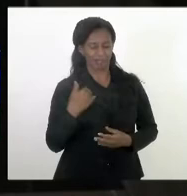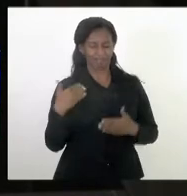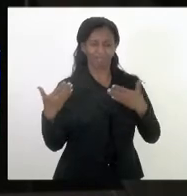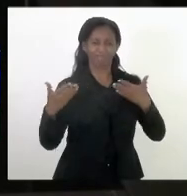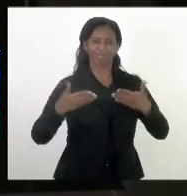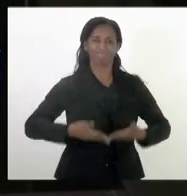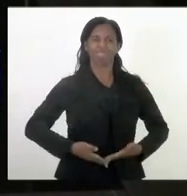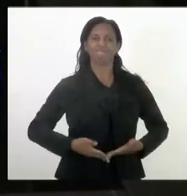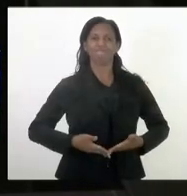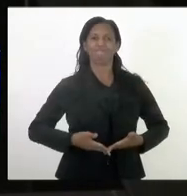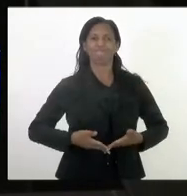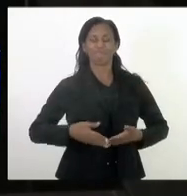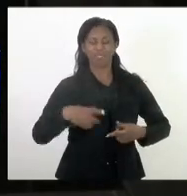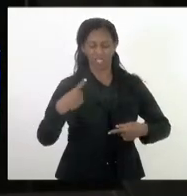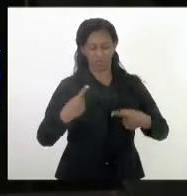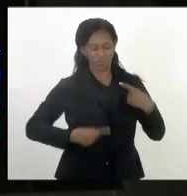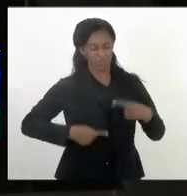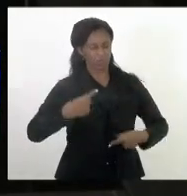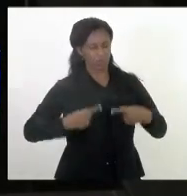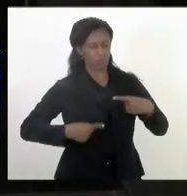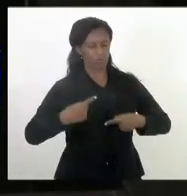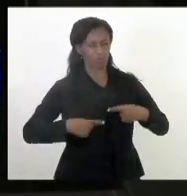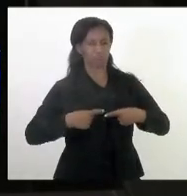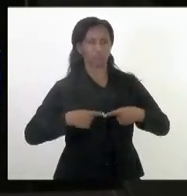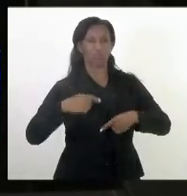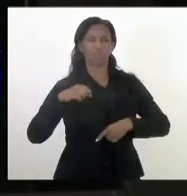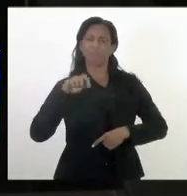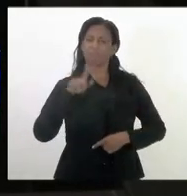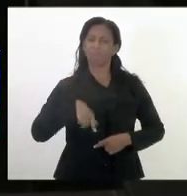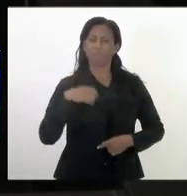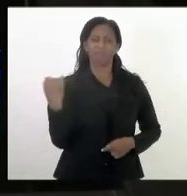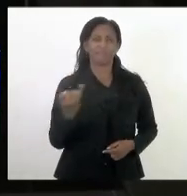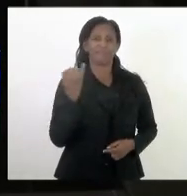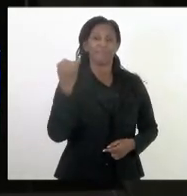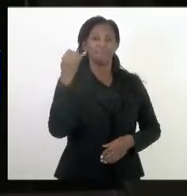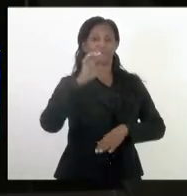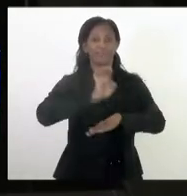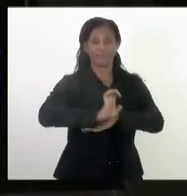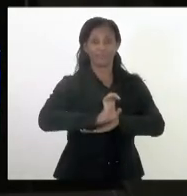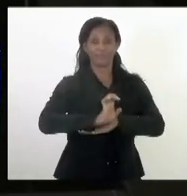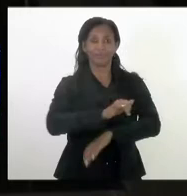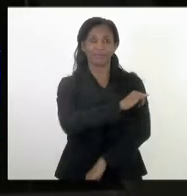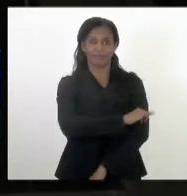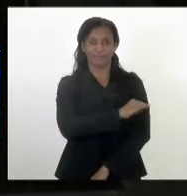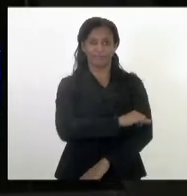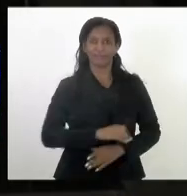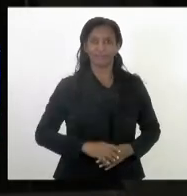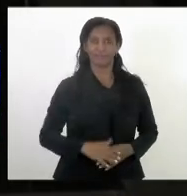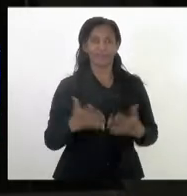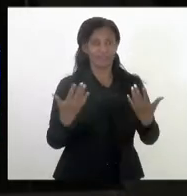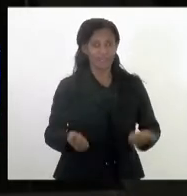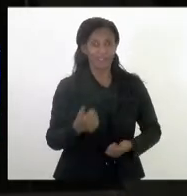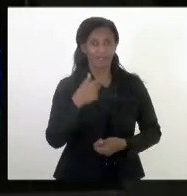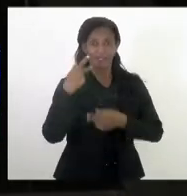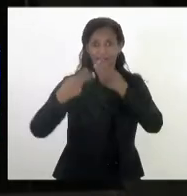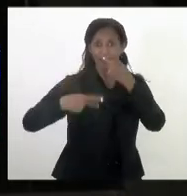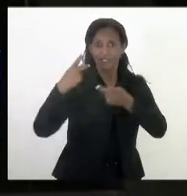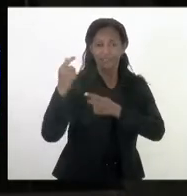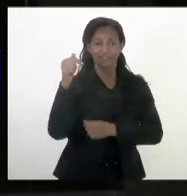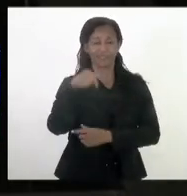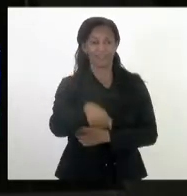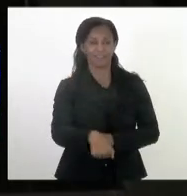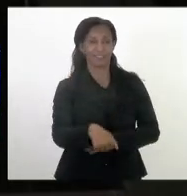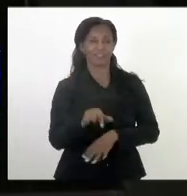de muita relevância para o Estado do Rio de Janeiro. Estamos falando aqui de um projeto de lei